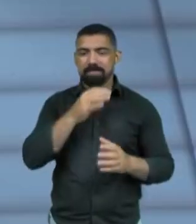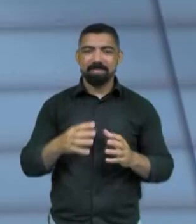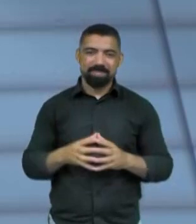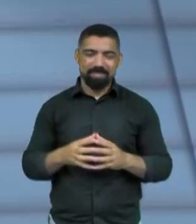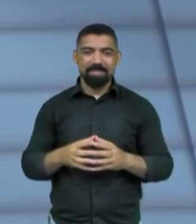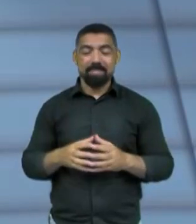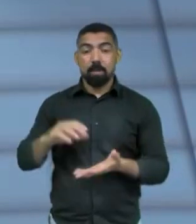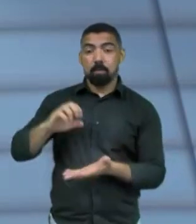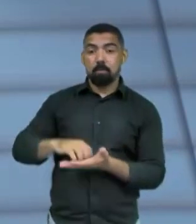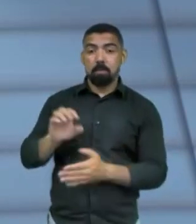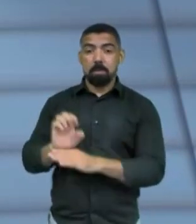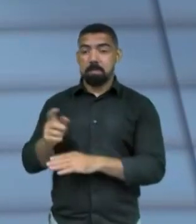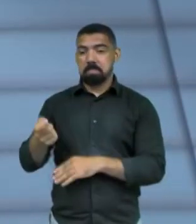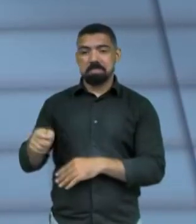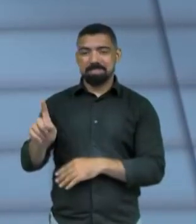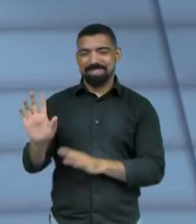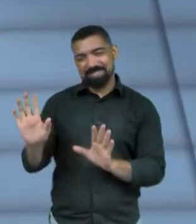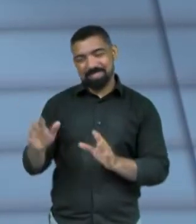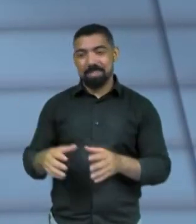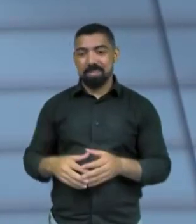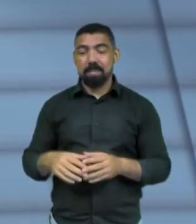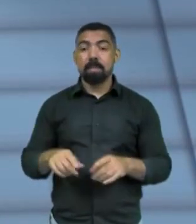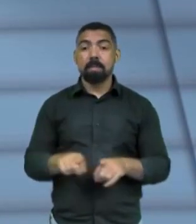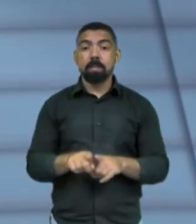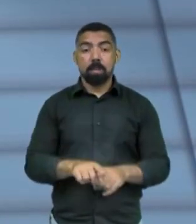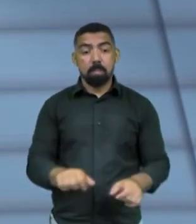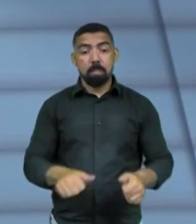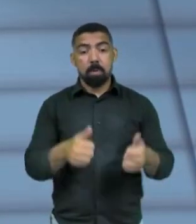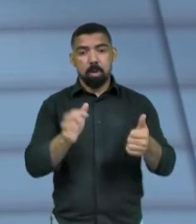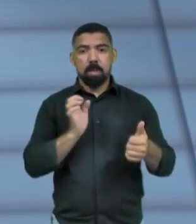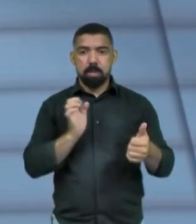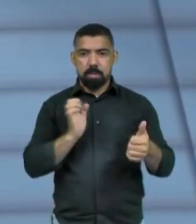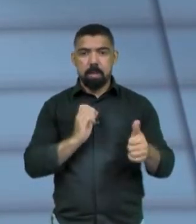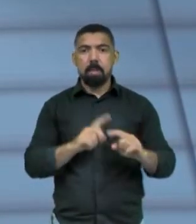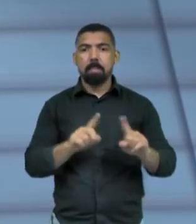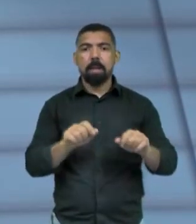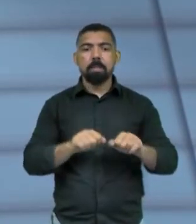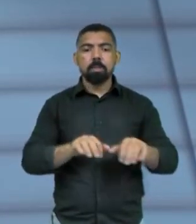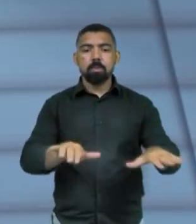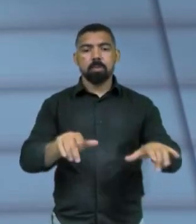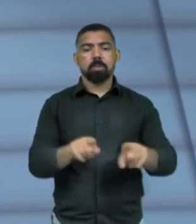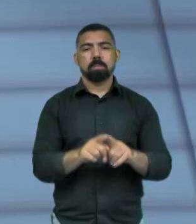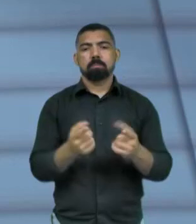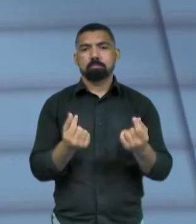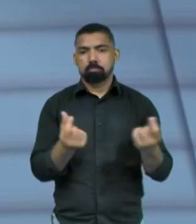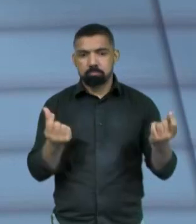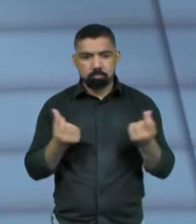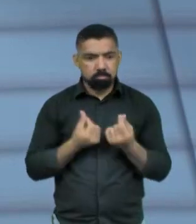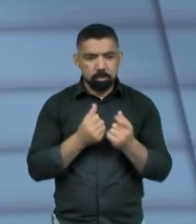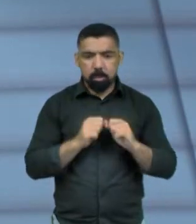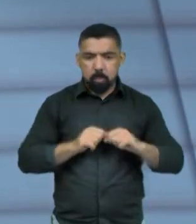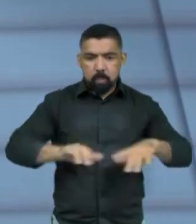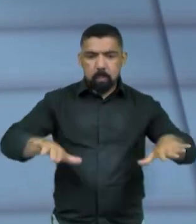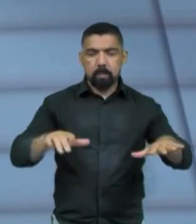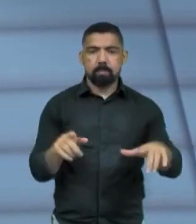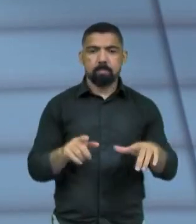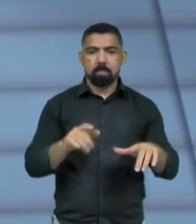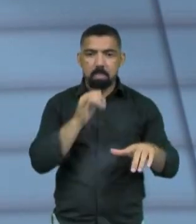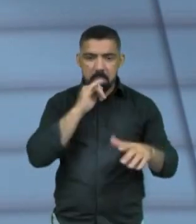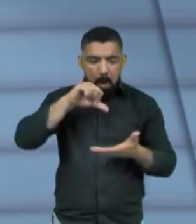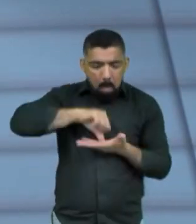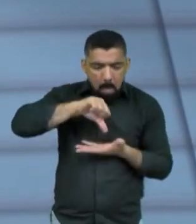Exatamente. Aumento da riqueza, né, que passa por aí, mas também melhor distribuição. E essa melhor distribuição, ela não é